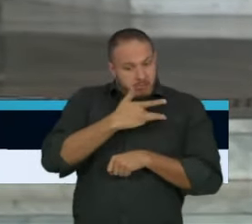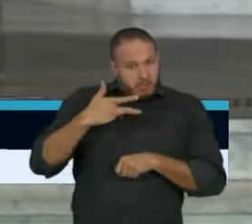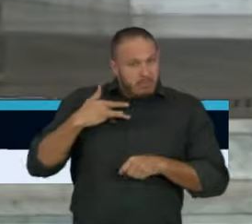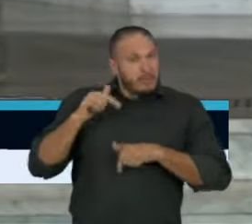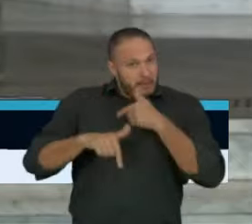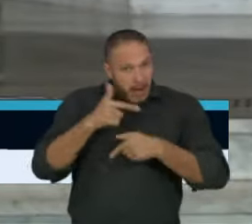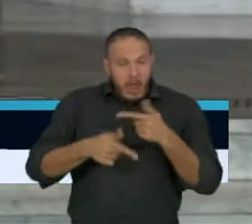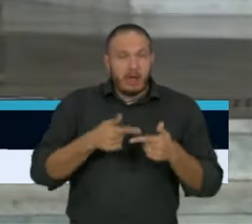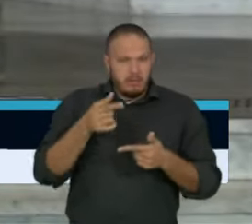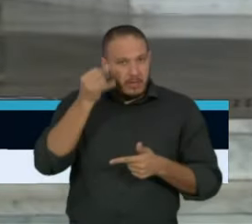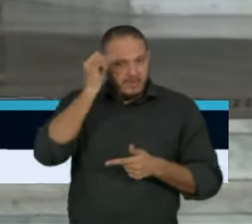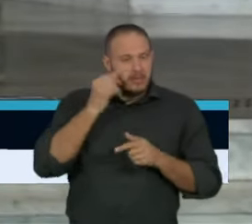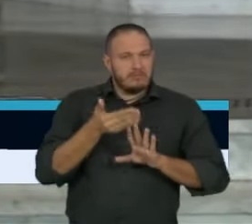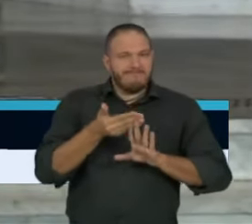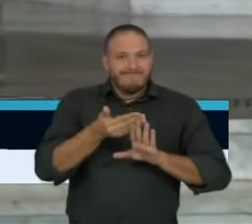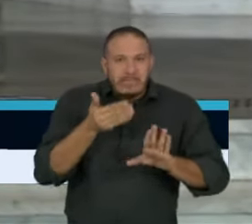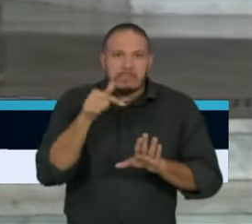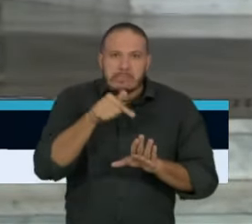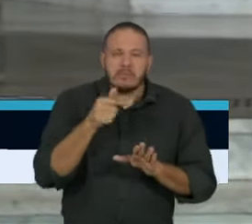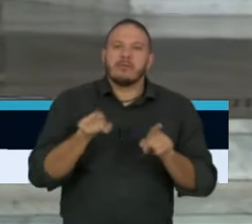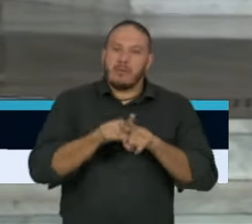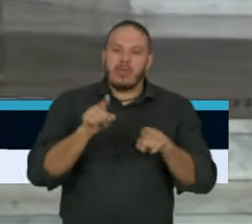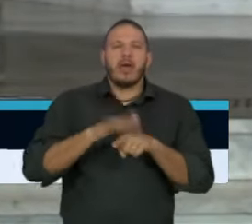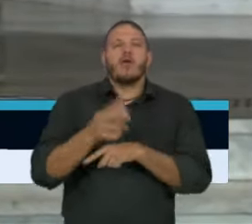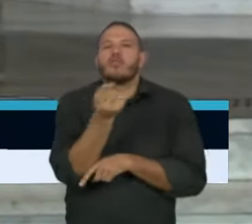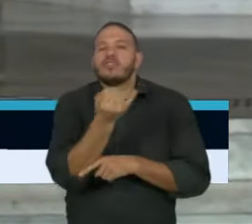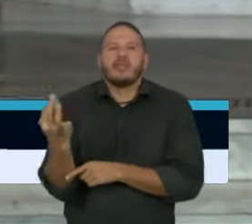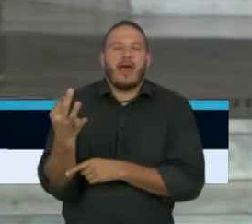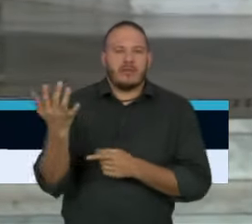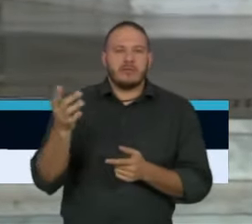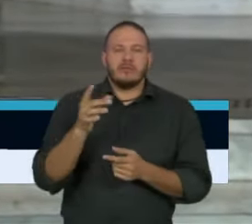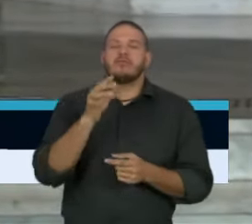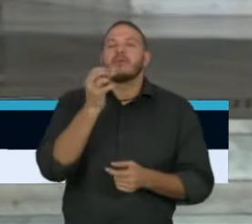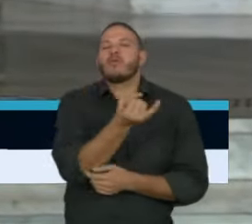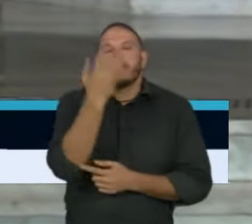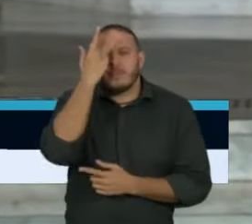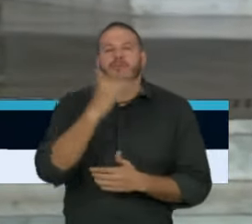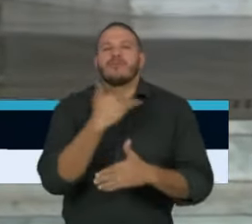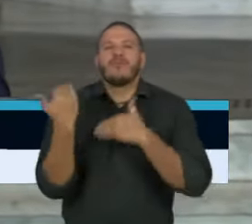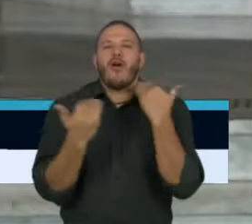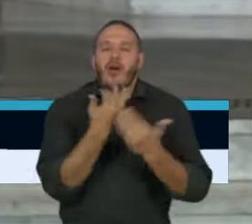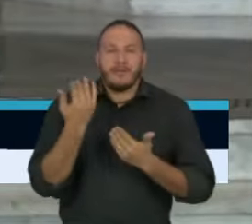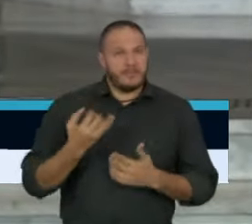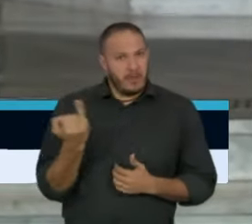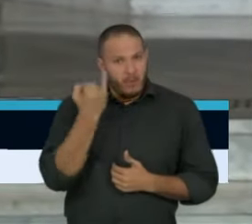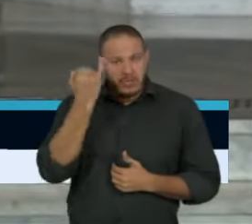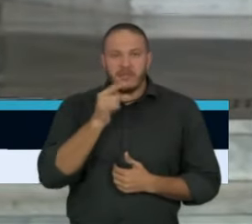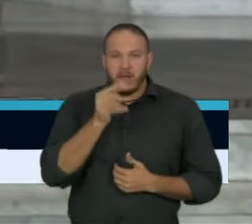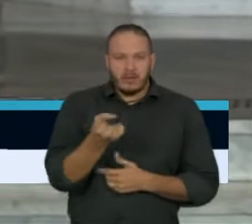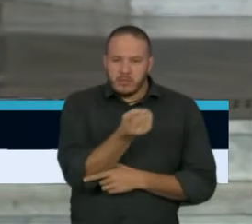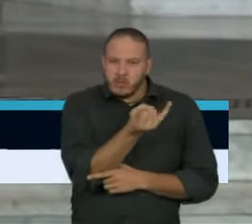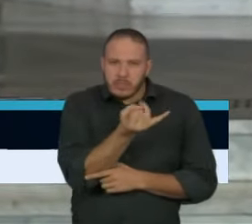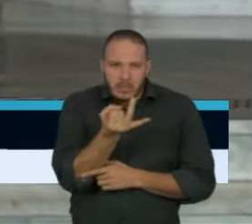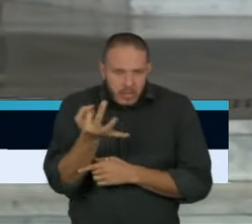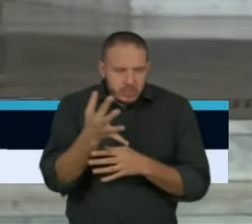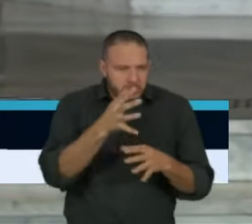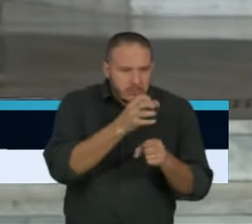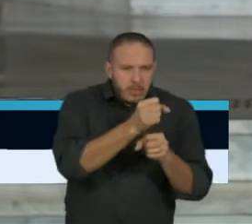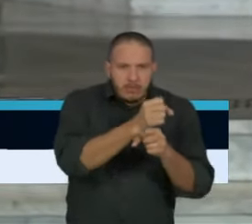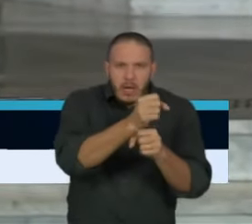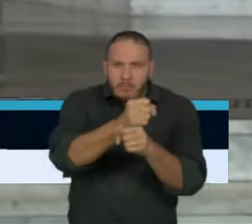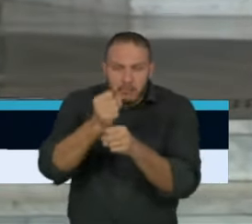de afastamento e as demandas habituais, como, por exemplo, os óbitos. É importante dizer que com esse quantitativo de testes,